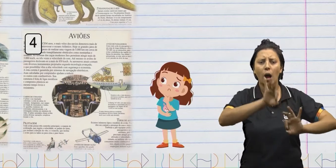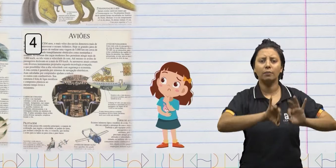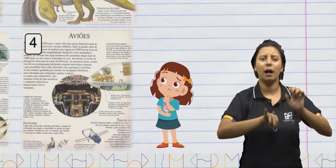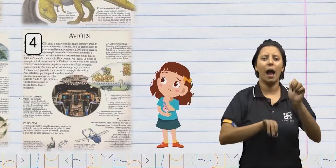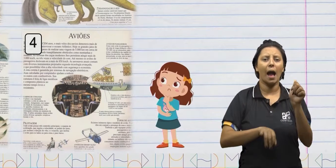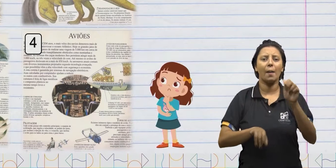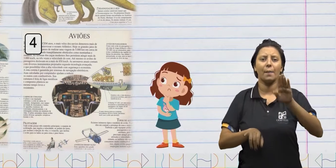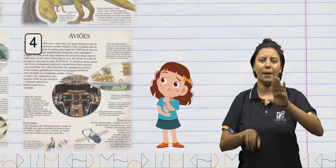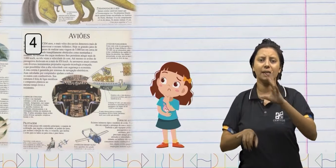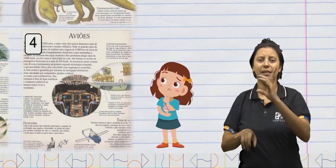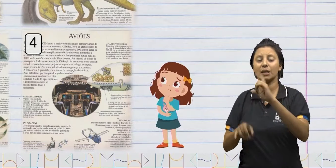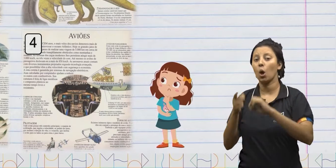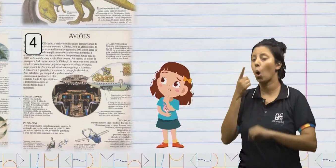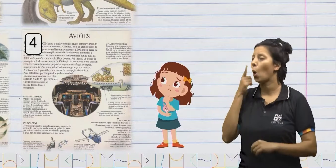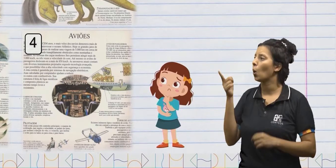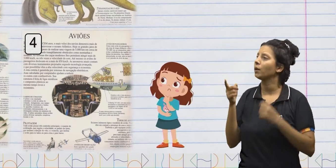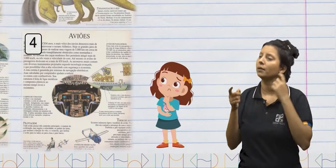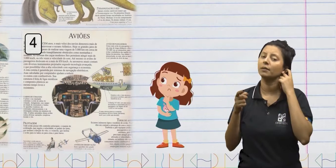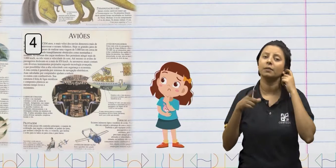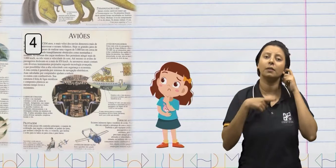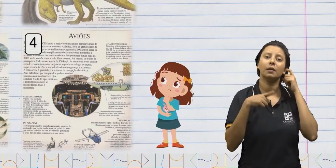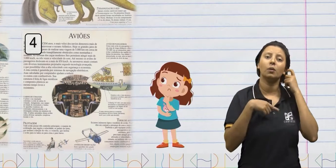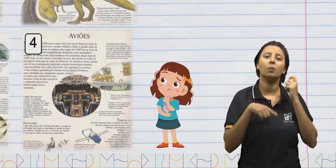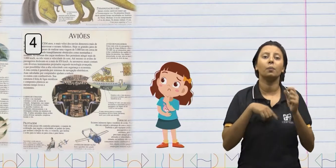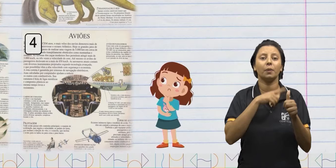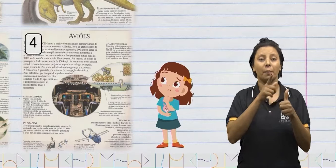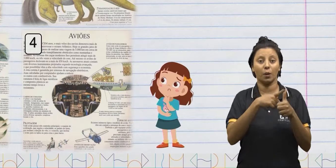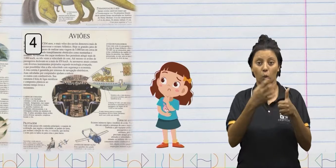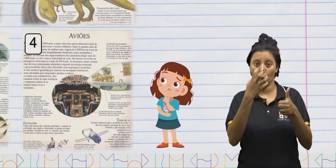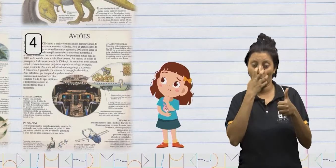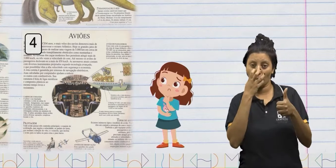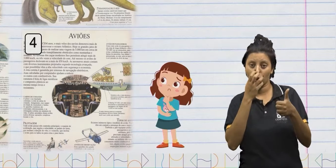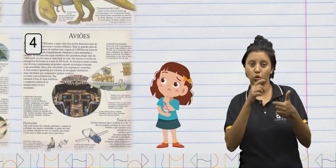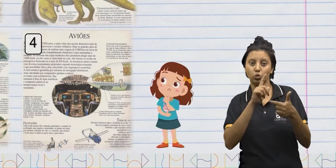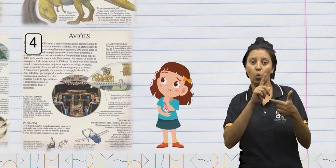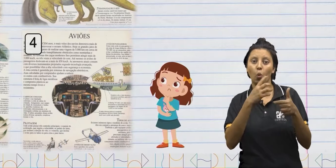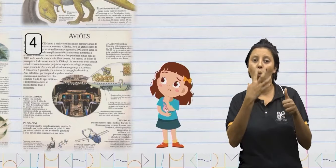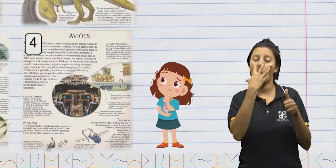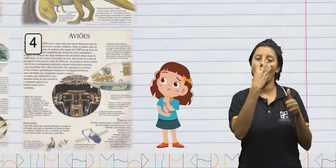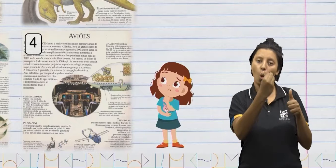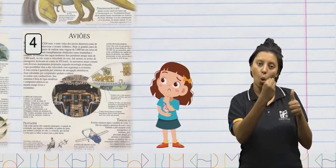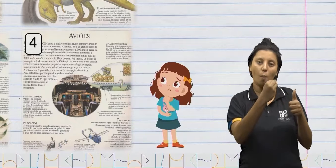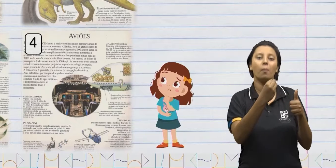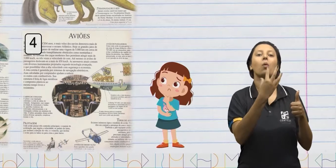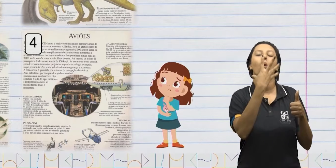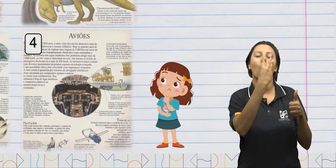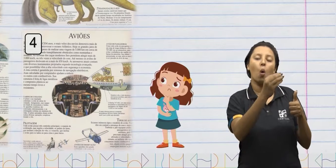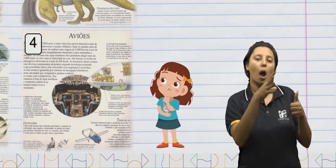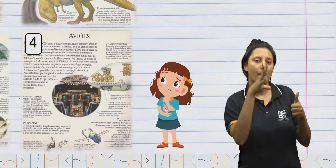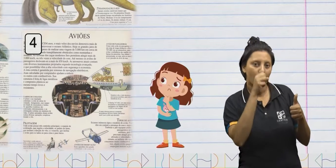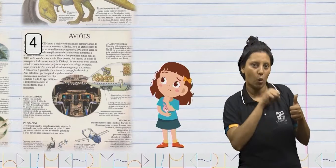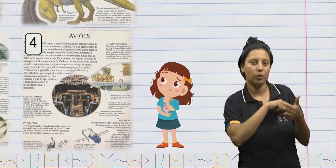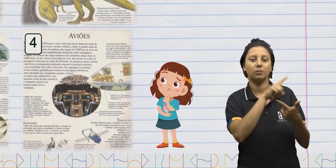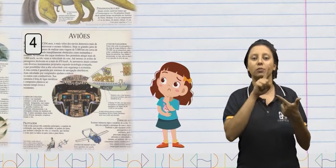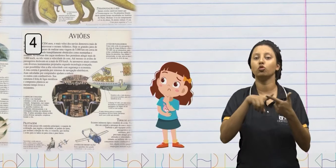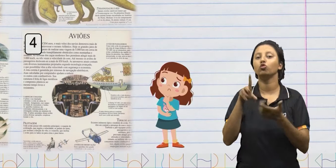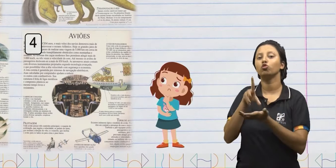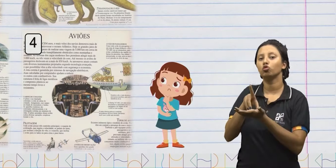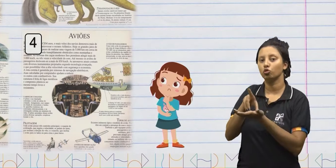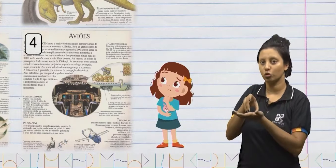alfabética. Observe que ela tem, primeiro, cães, lobos e raposas. Segundo,